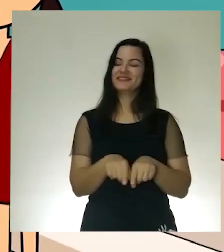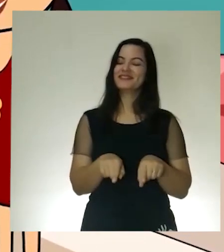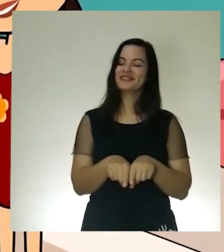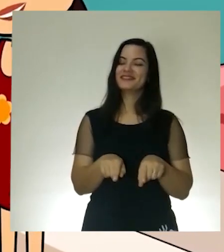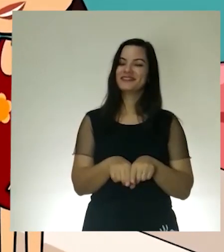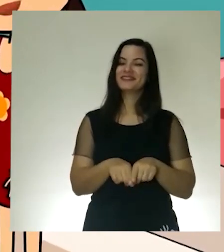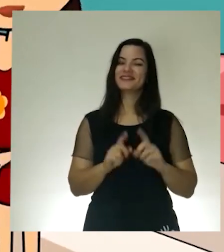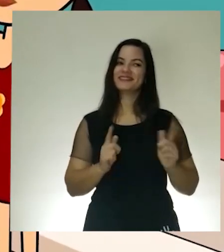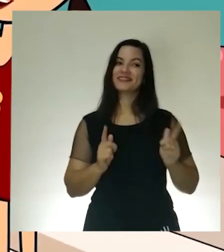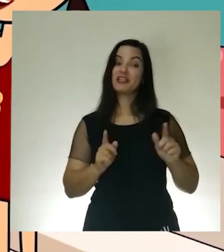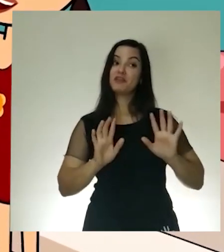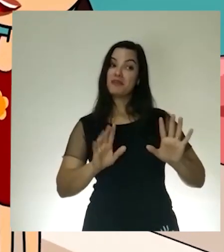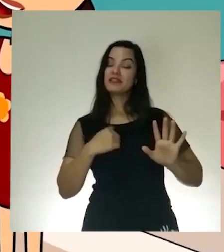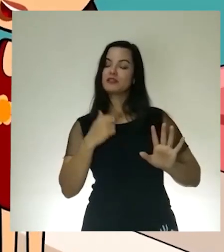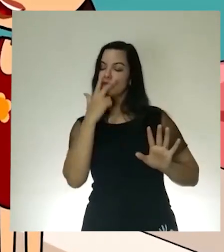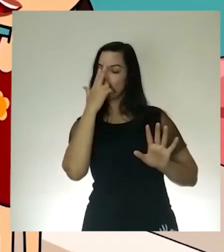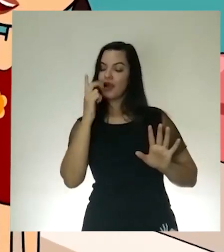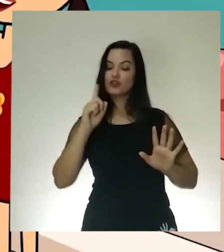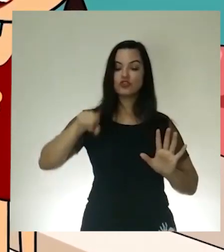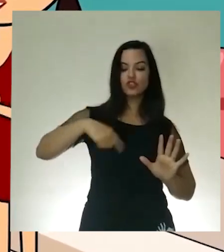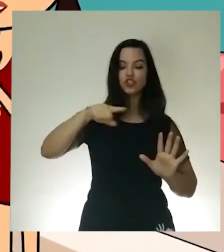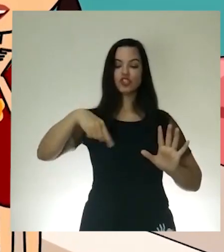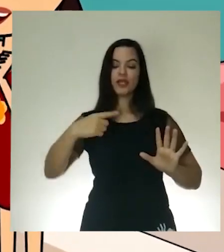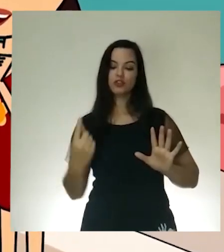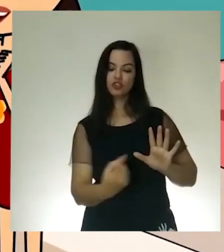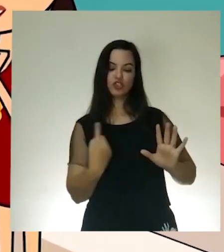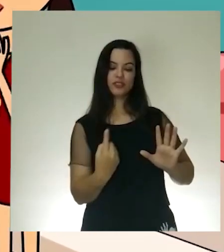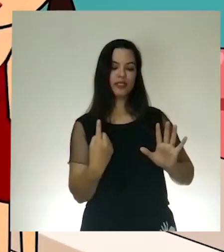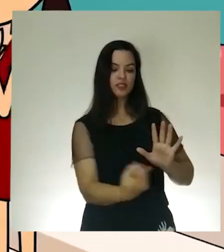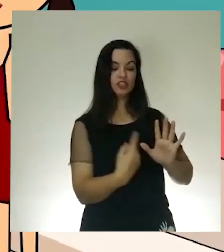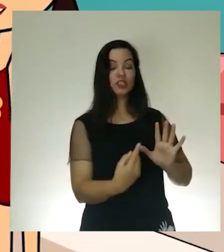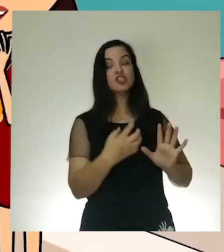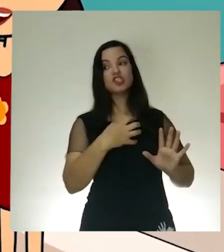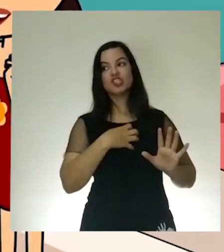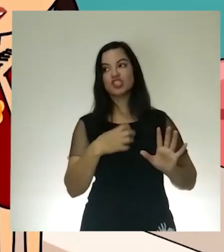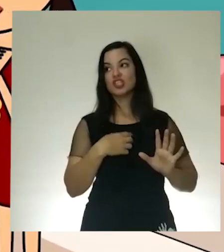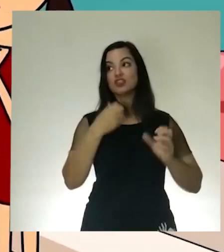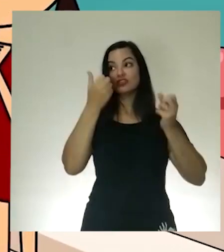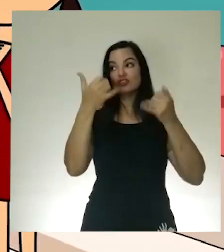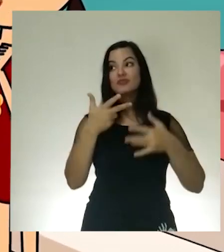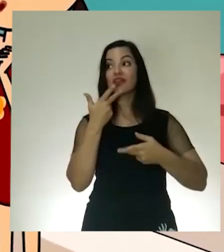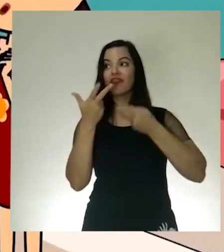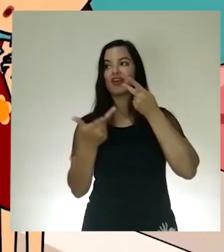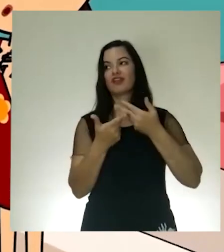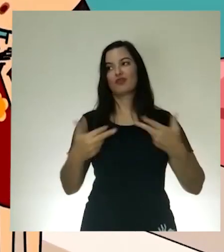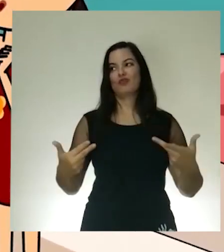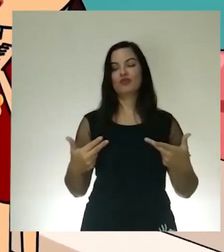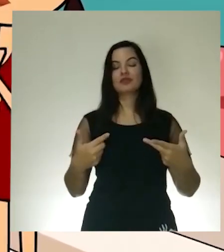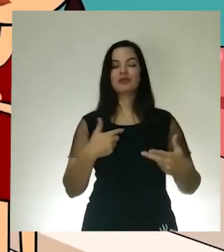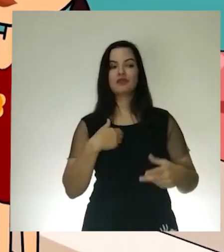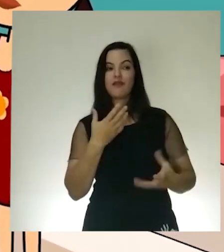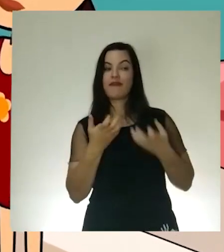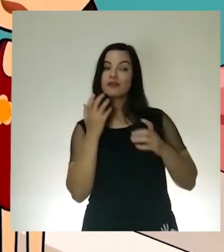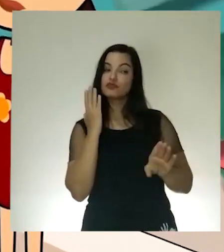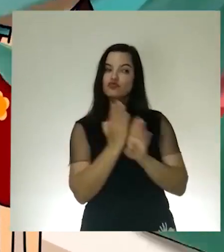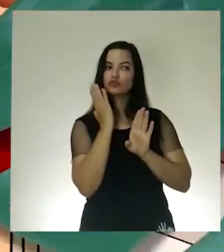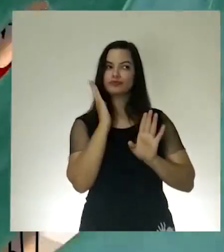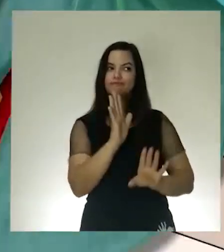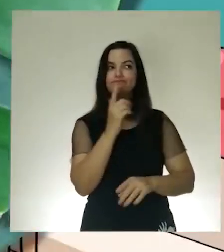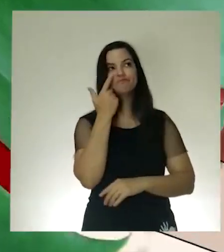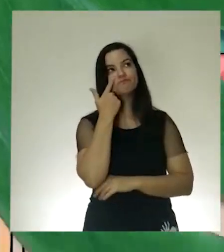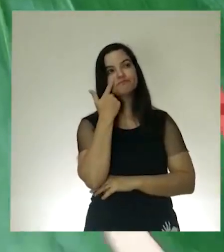Também. Mas eu suspeito que o giro dos golfinhos seja outra forma de dizer algo. E é justamente isso que eu vou descobrir.